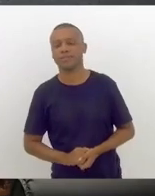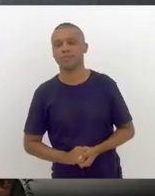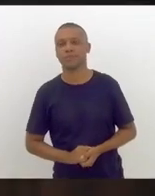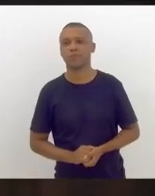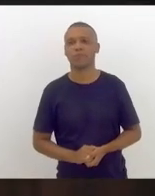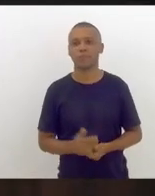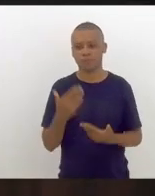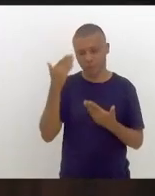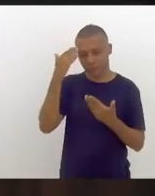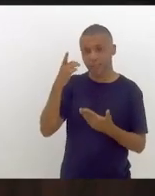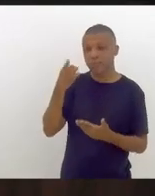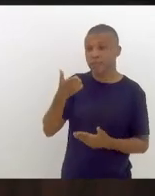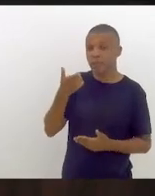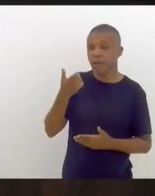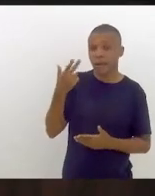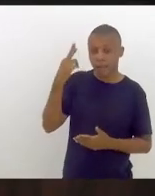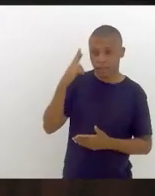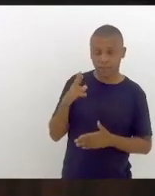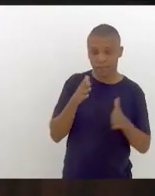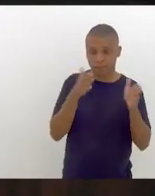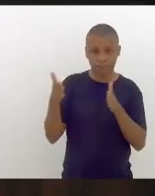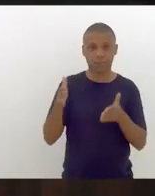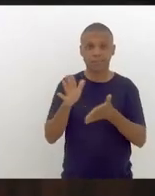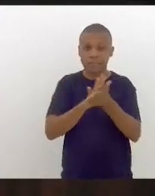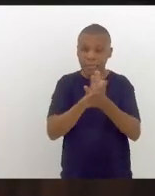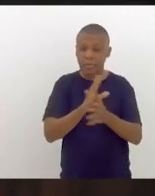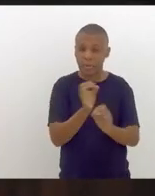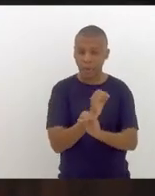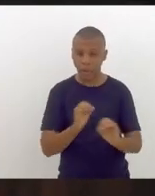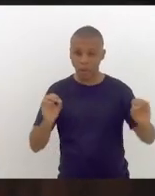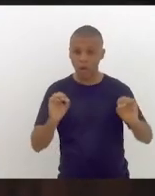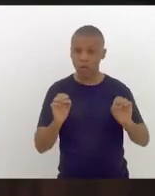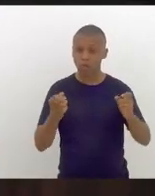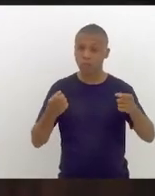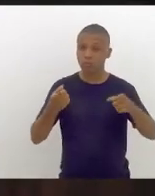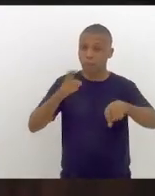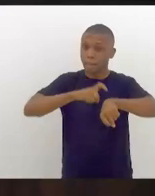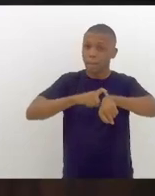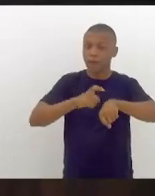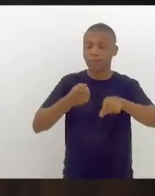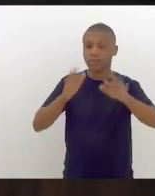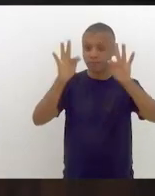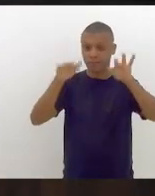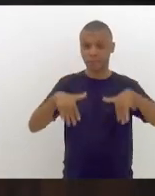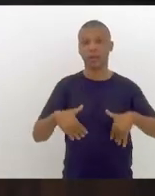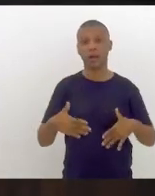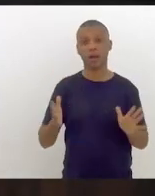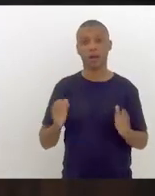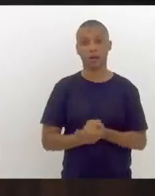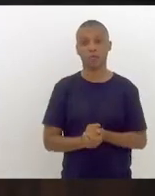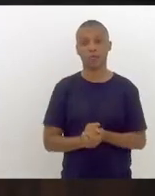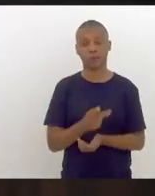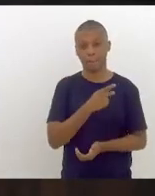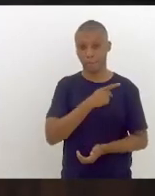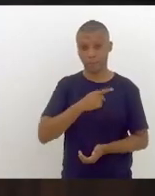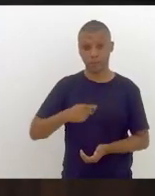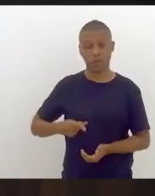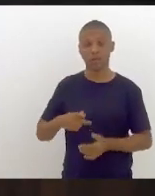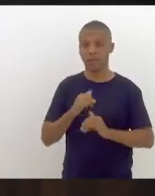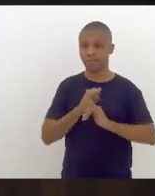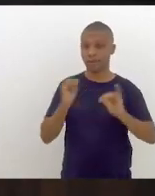Obrigada deputada Renata nada mais a venda tratar no expediente final a presidência